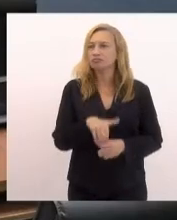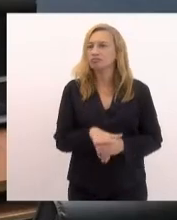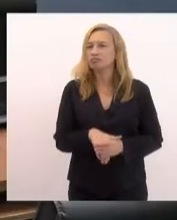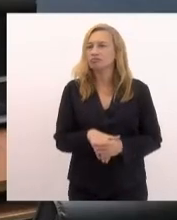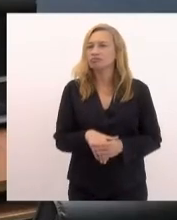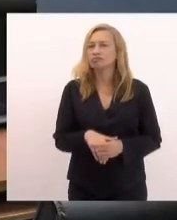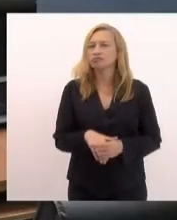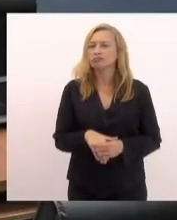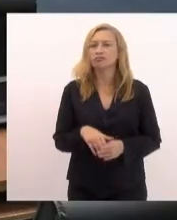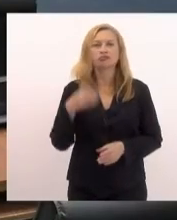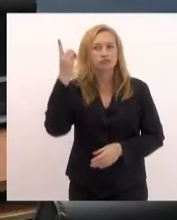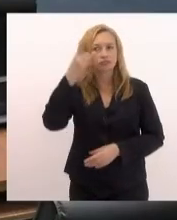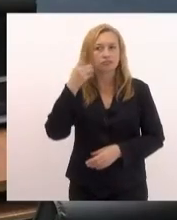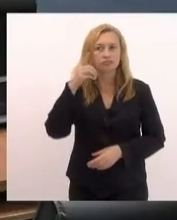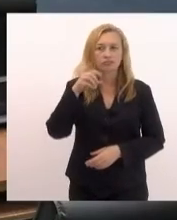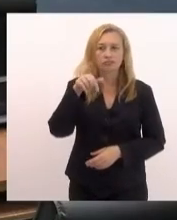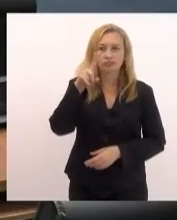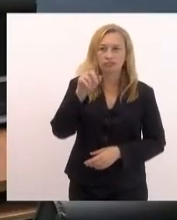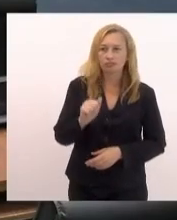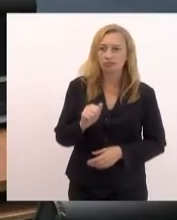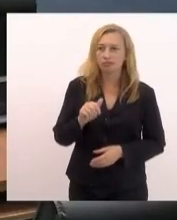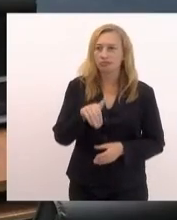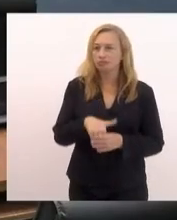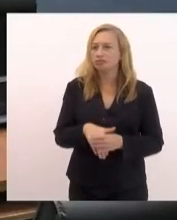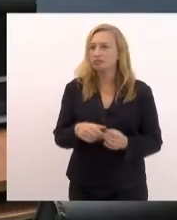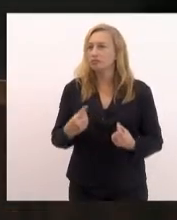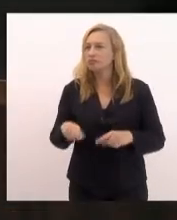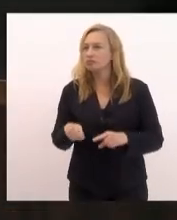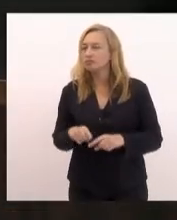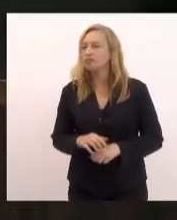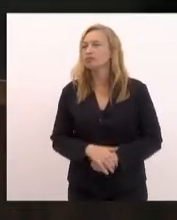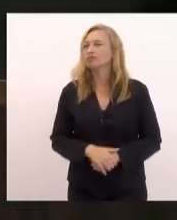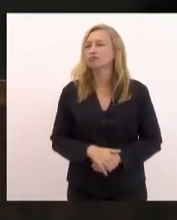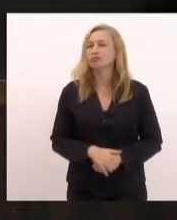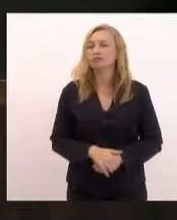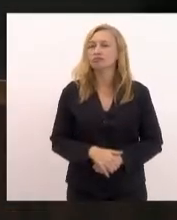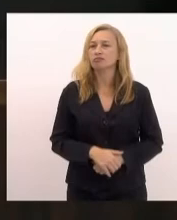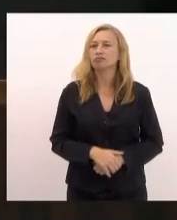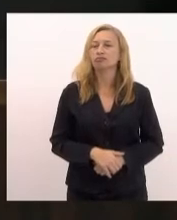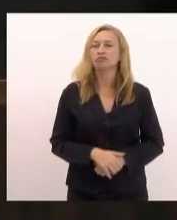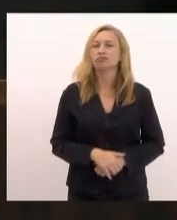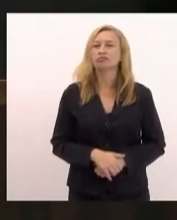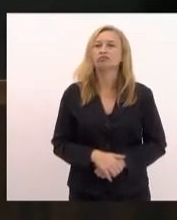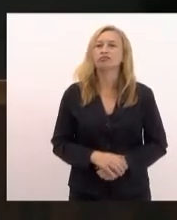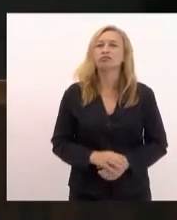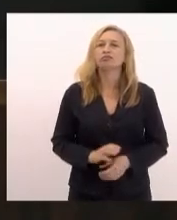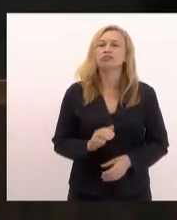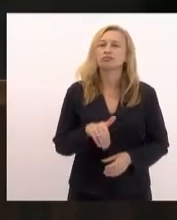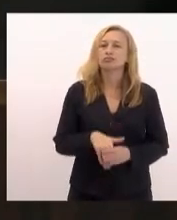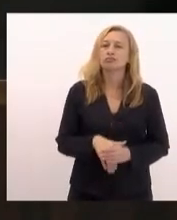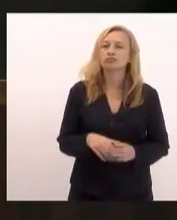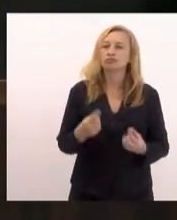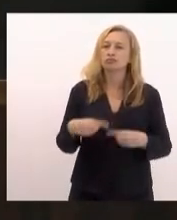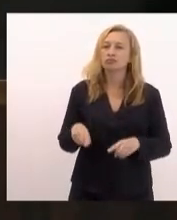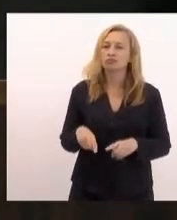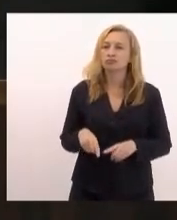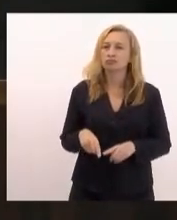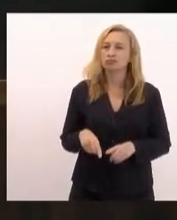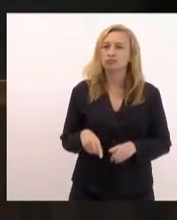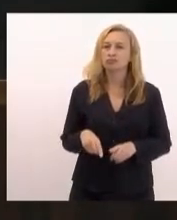Lana Passos, me abstém. Abstenção da Lana, voto contrário do deputado. Abstenção da Lana,